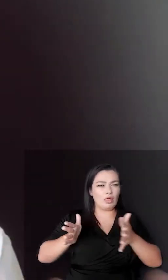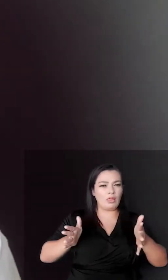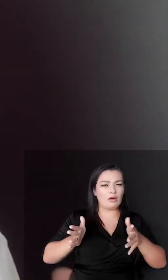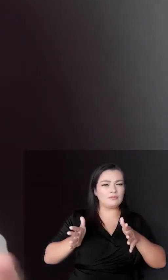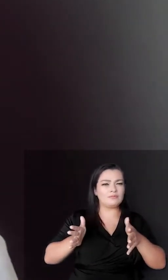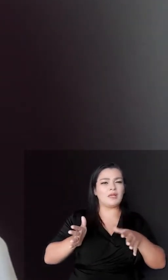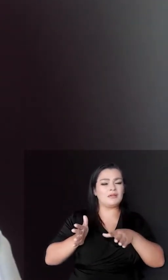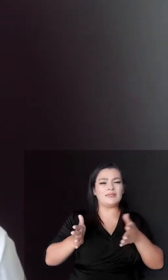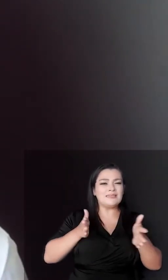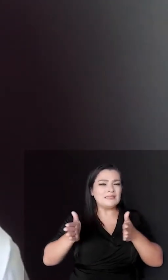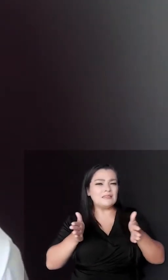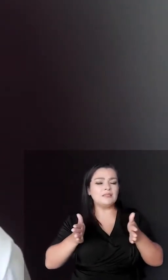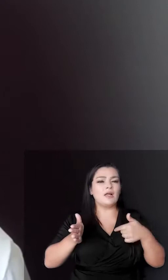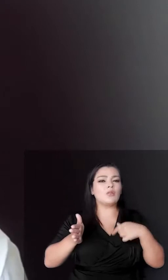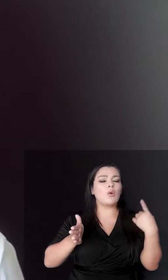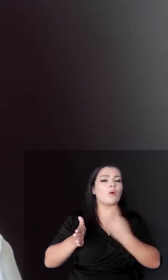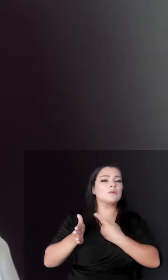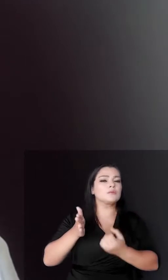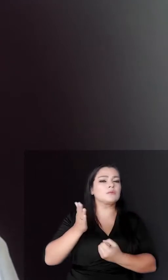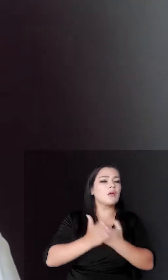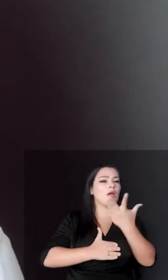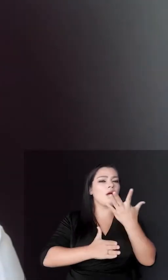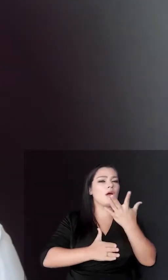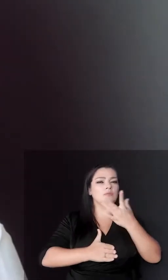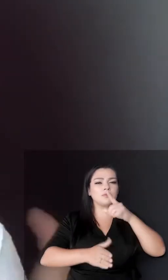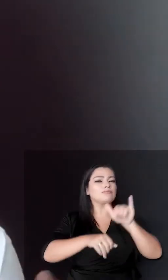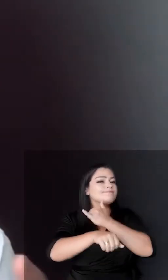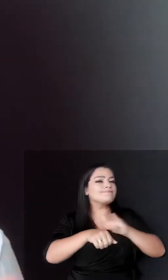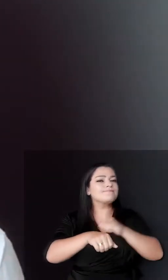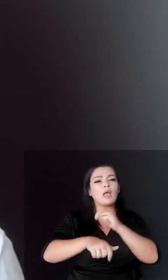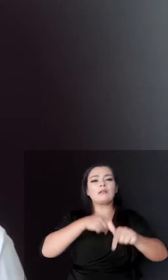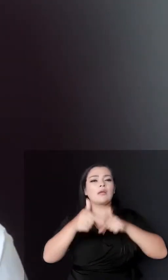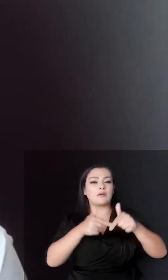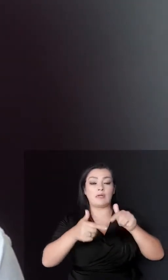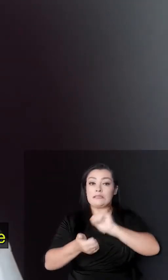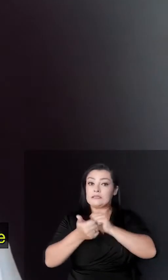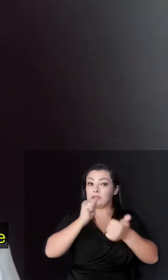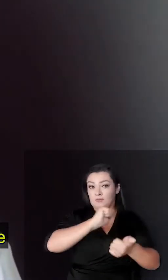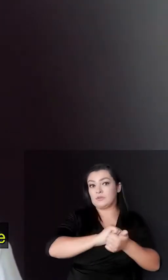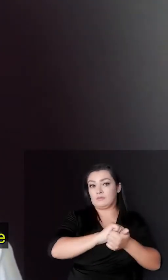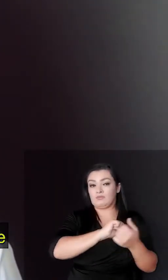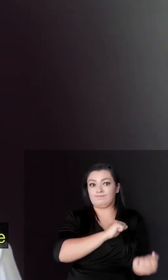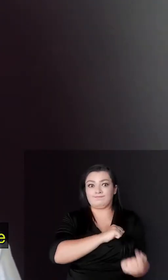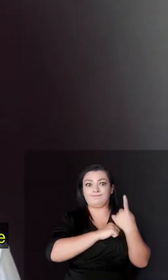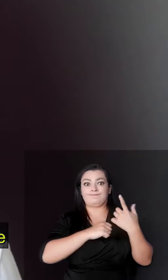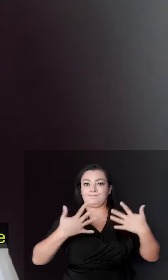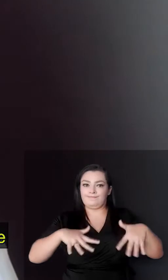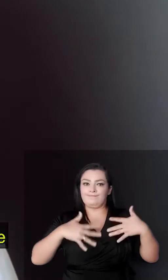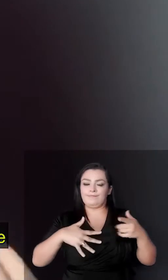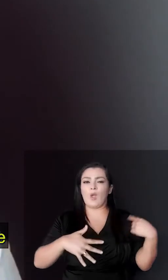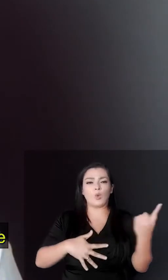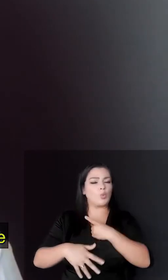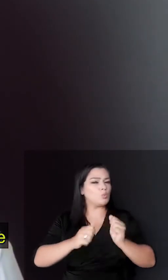que nós tivemos que fazer? Definir as estratégias de ação para se adaptar a essa realidade que se apresentava. E